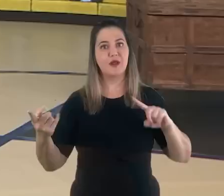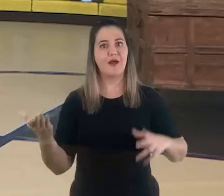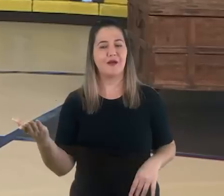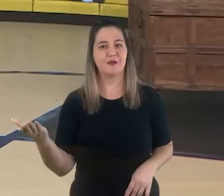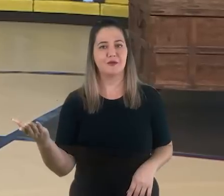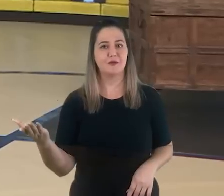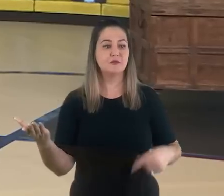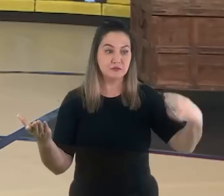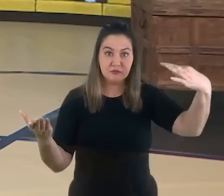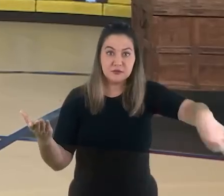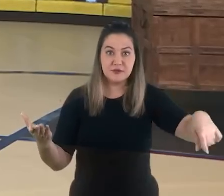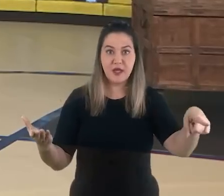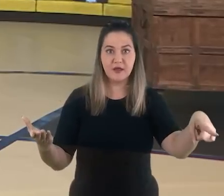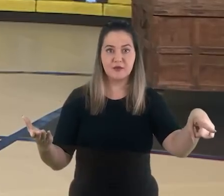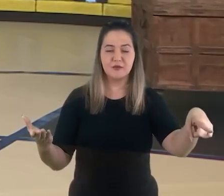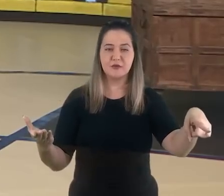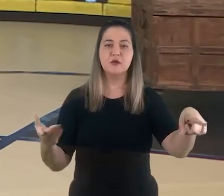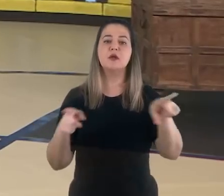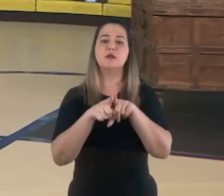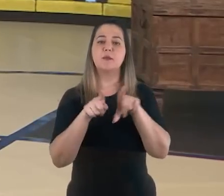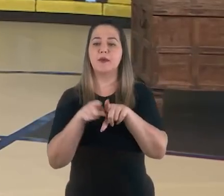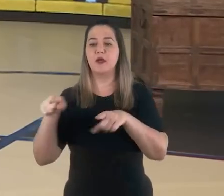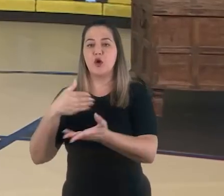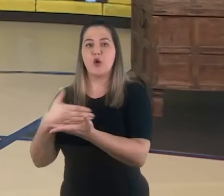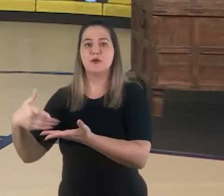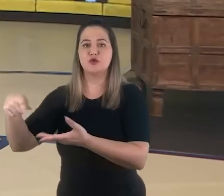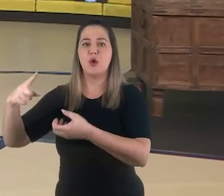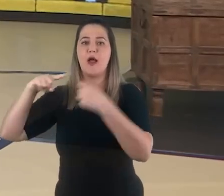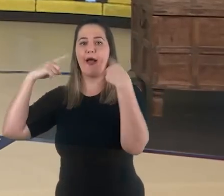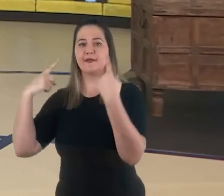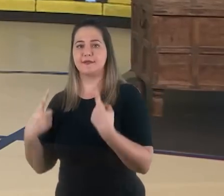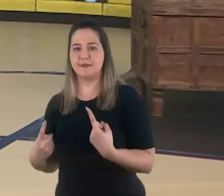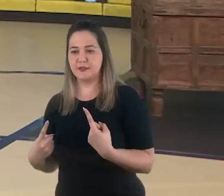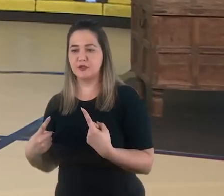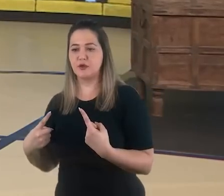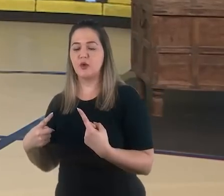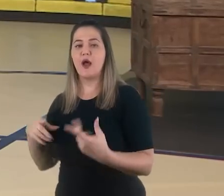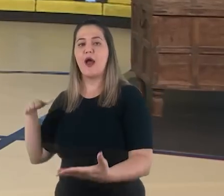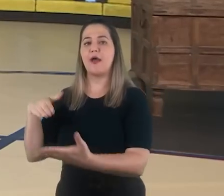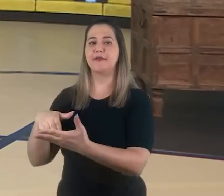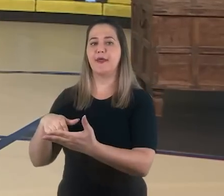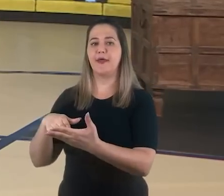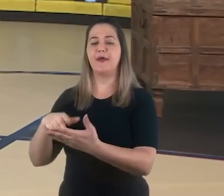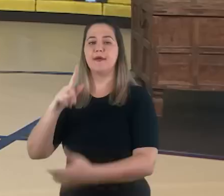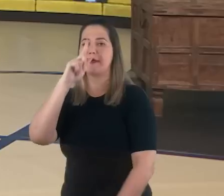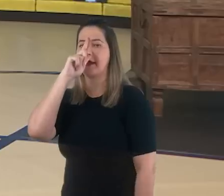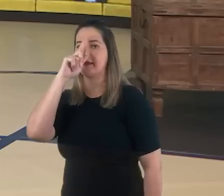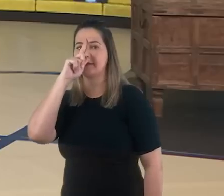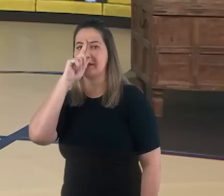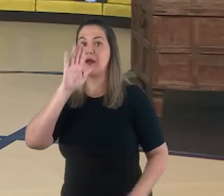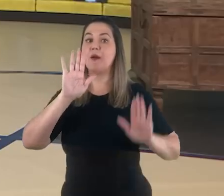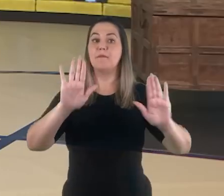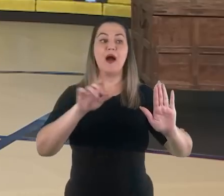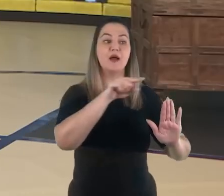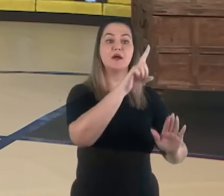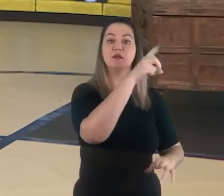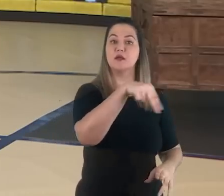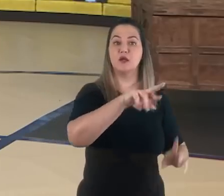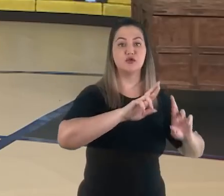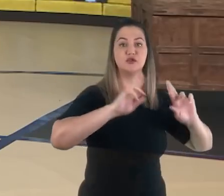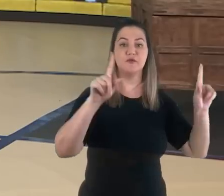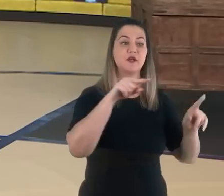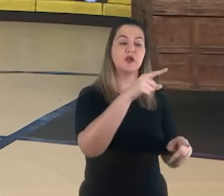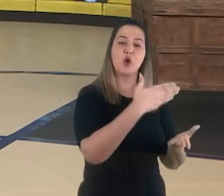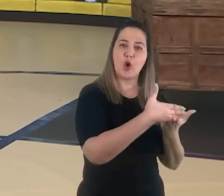pela Assíria e terminando com a Grécia, param ali. Mas Daniel não. Daniel começa com a Babilônia, termina com o